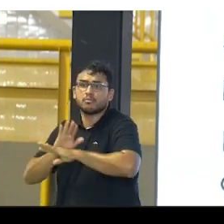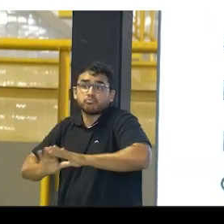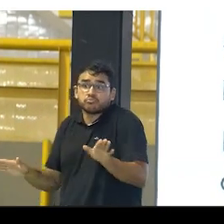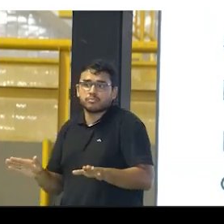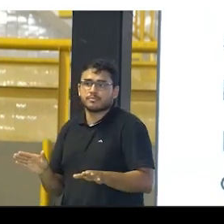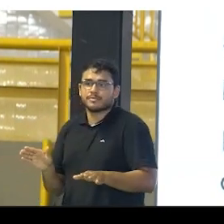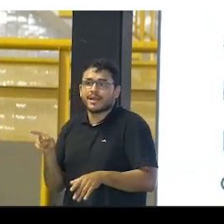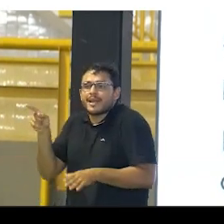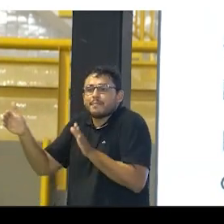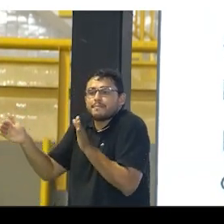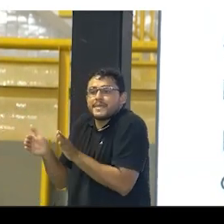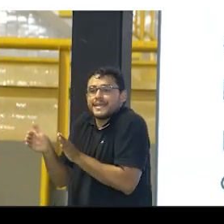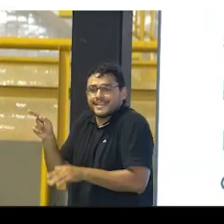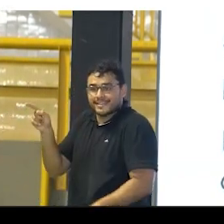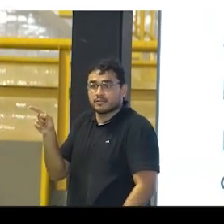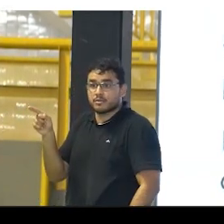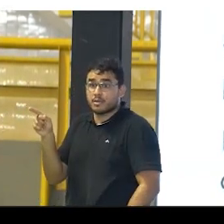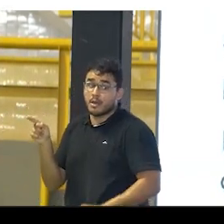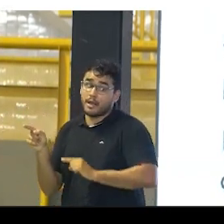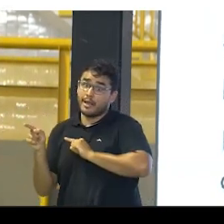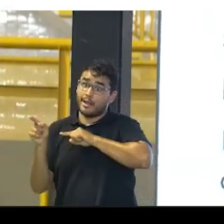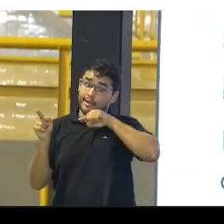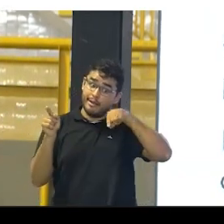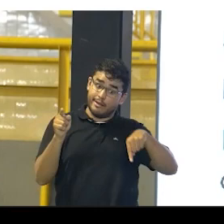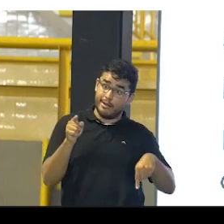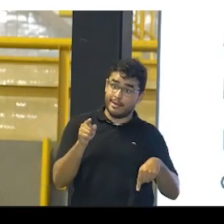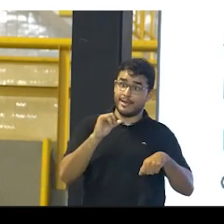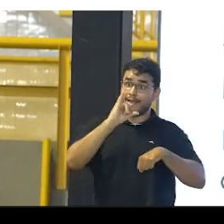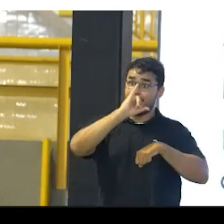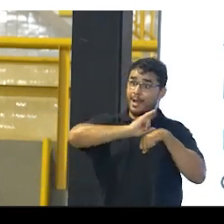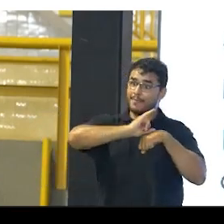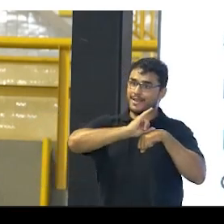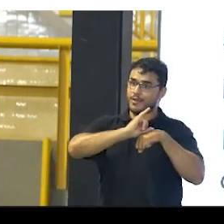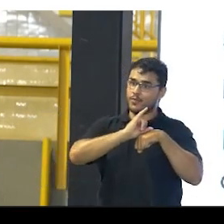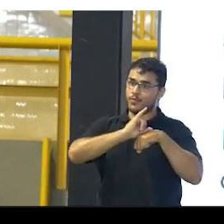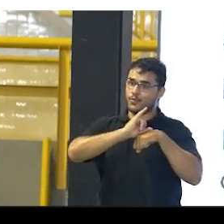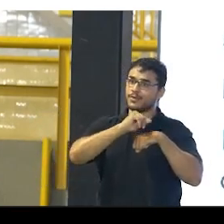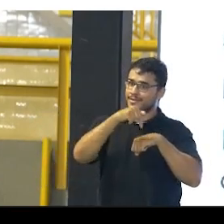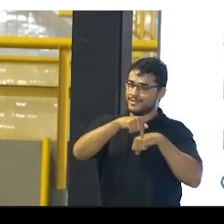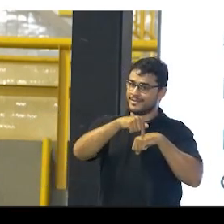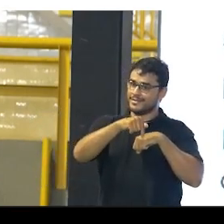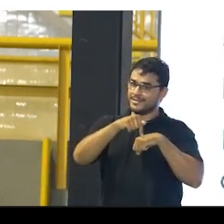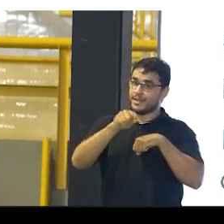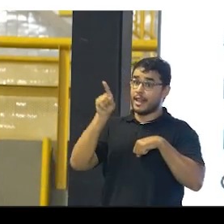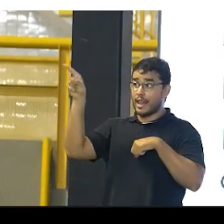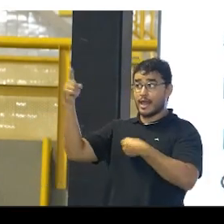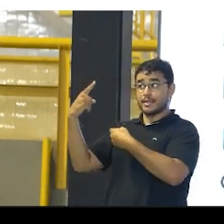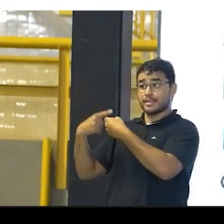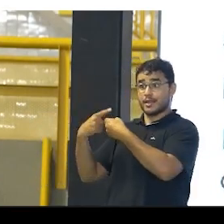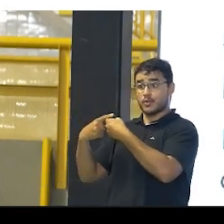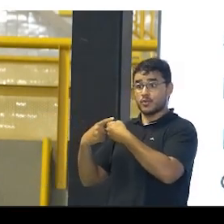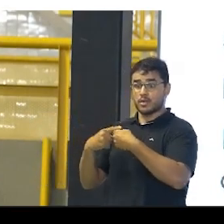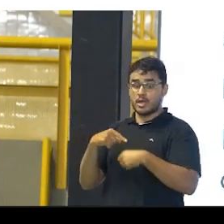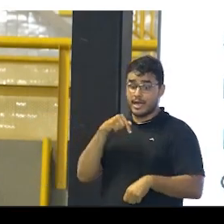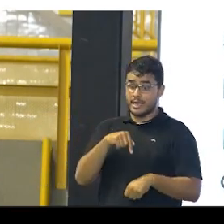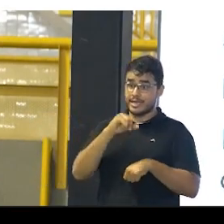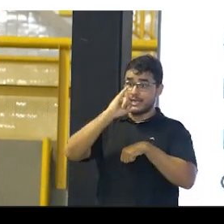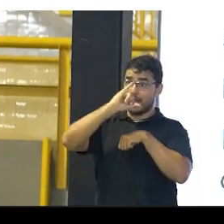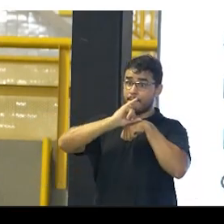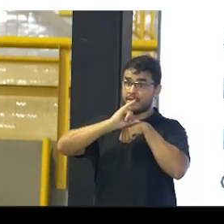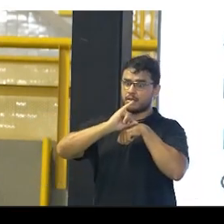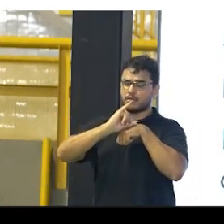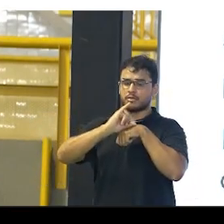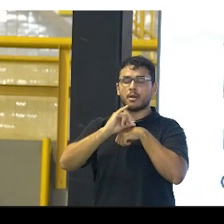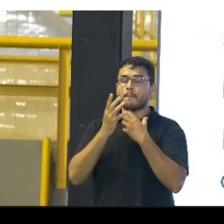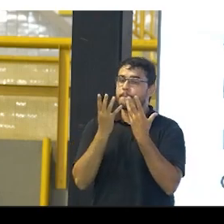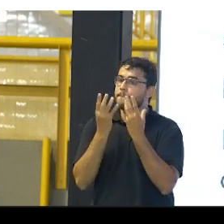aí. Nas nossas casas urbanas, é impressionante como a gente potencializa isso aí. Então